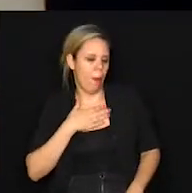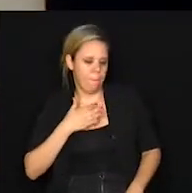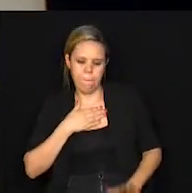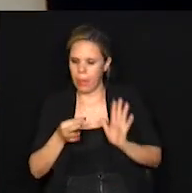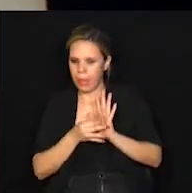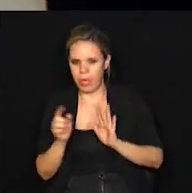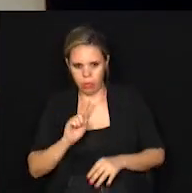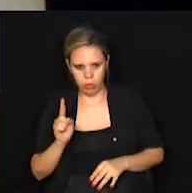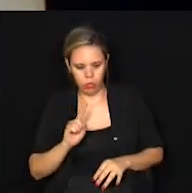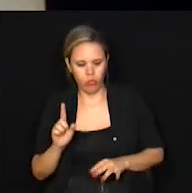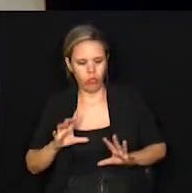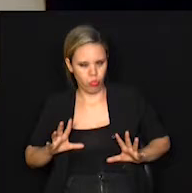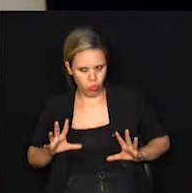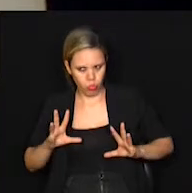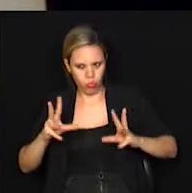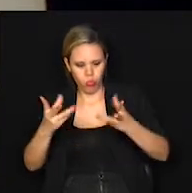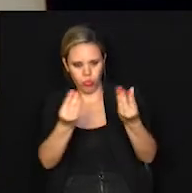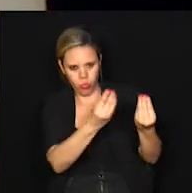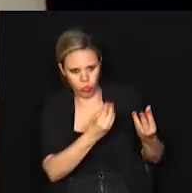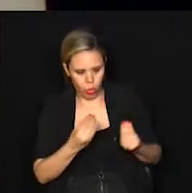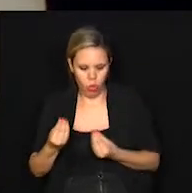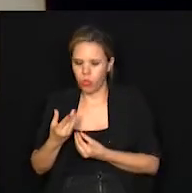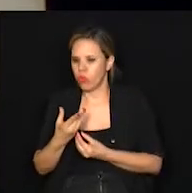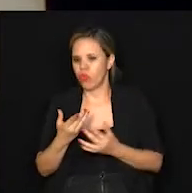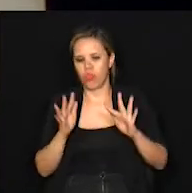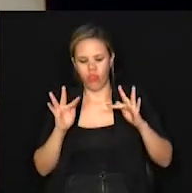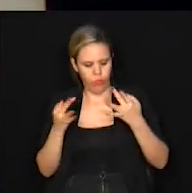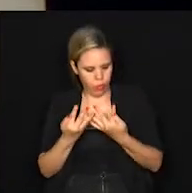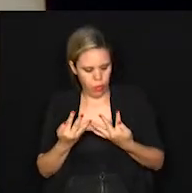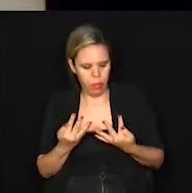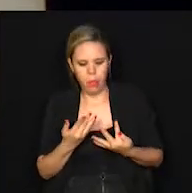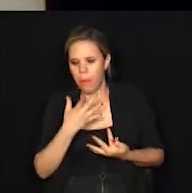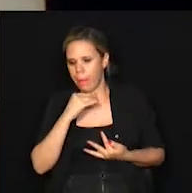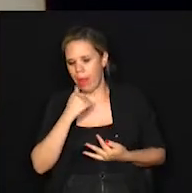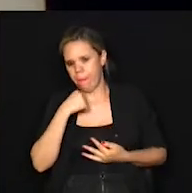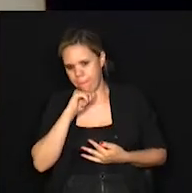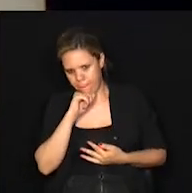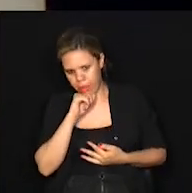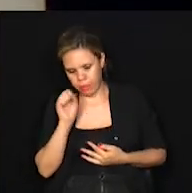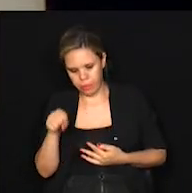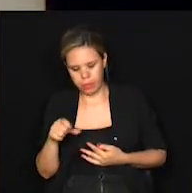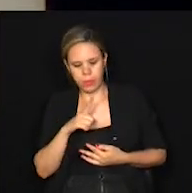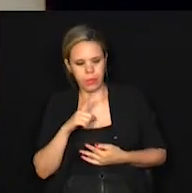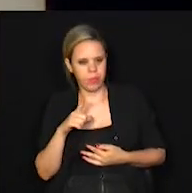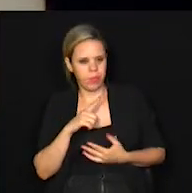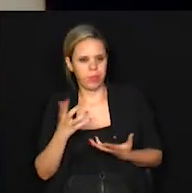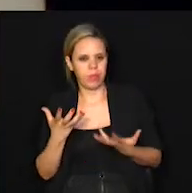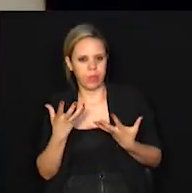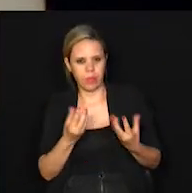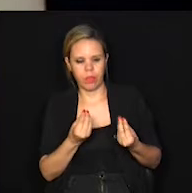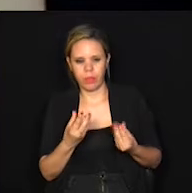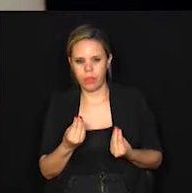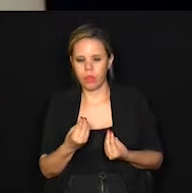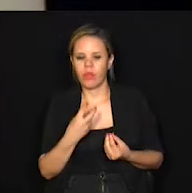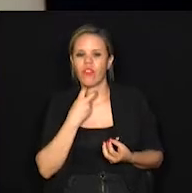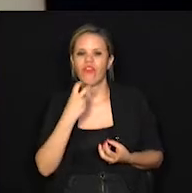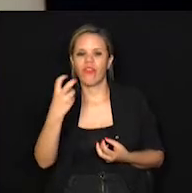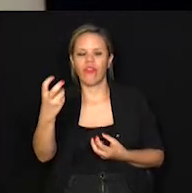Obrigada, Gustavo, pela oportunidade de estar aqui com vocês nesse diálogo, nesse debate.